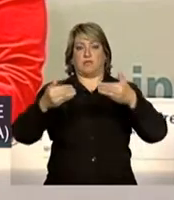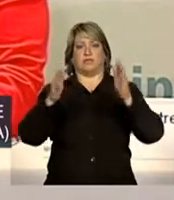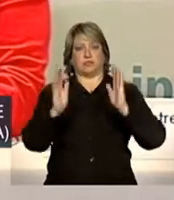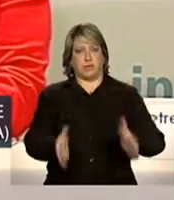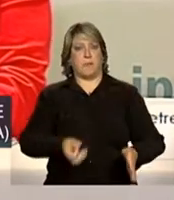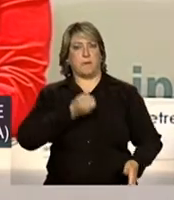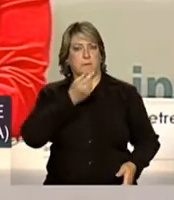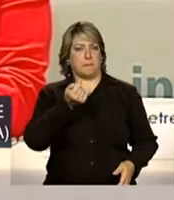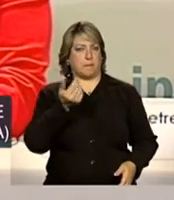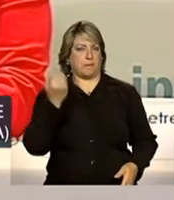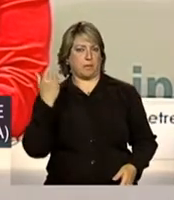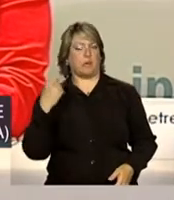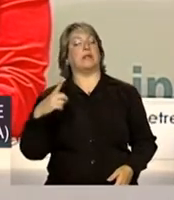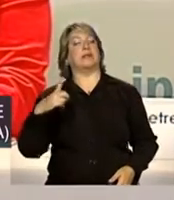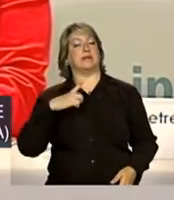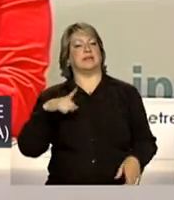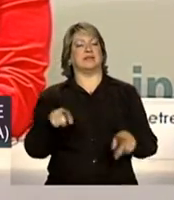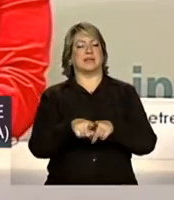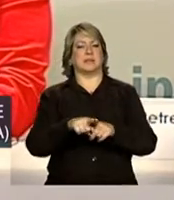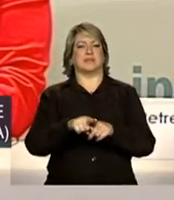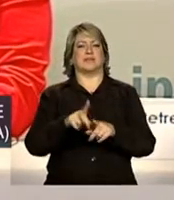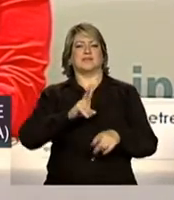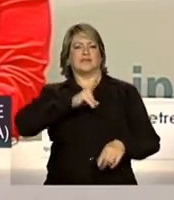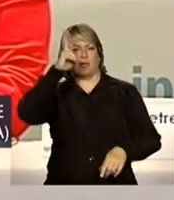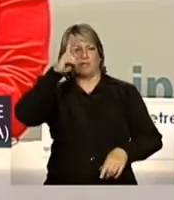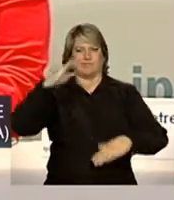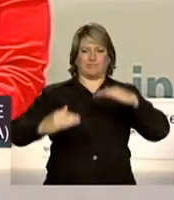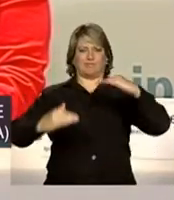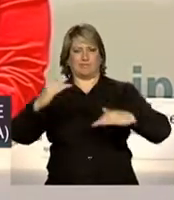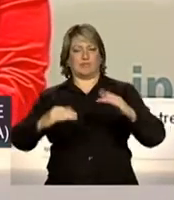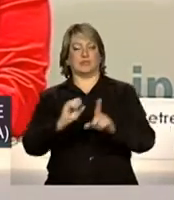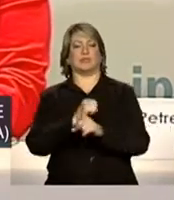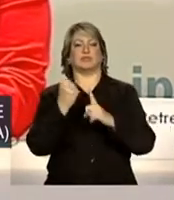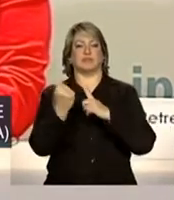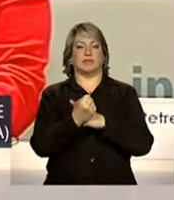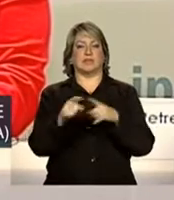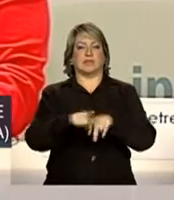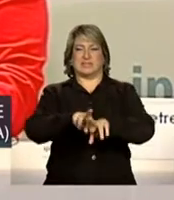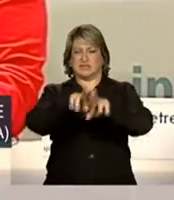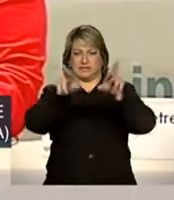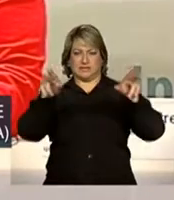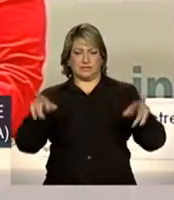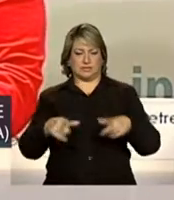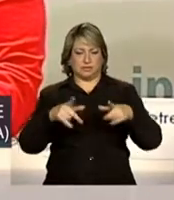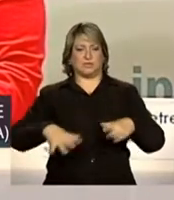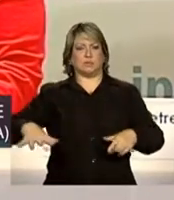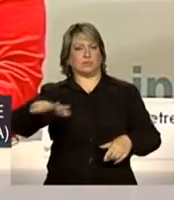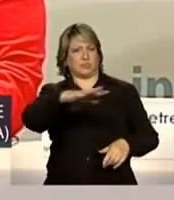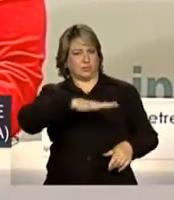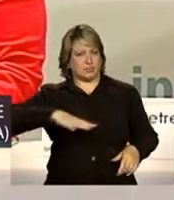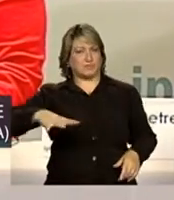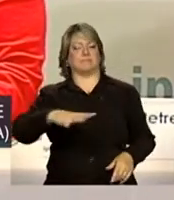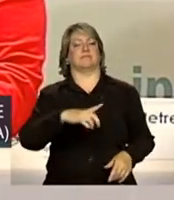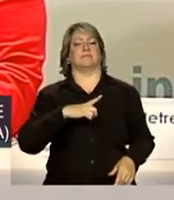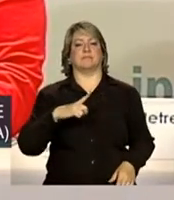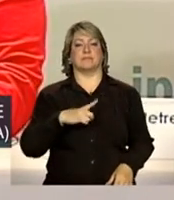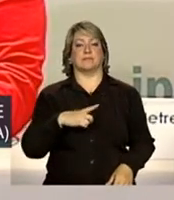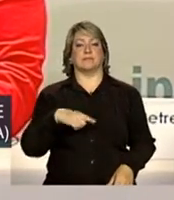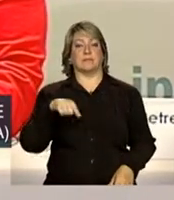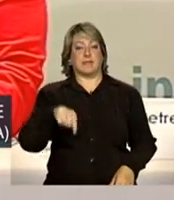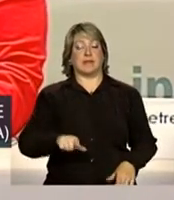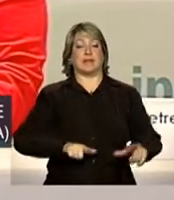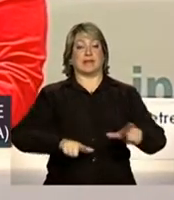ainda conta com forte desigualdade social e com disparidades regionais não desprezíveis. É uma tarefa